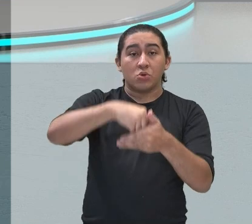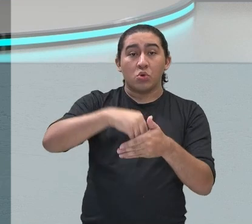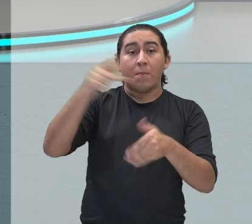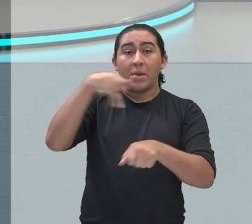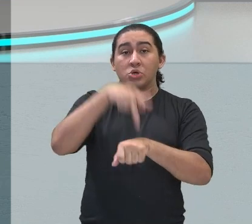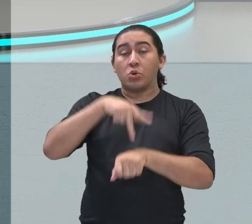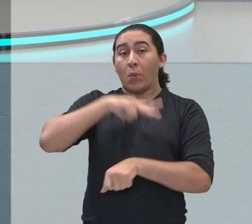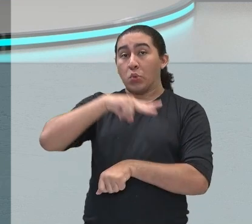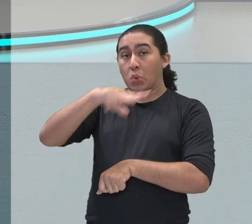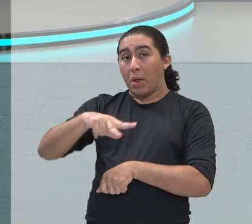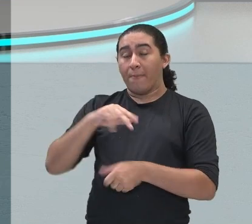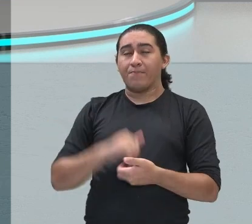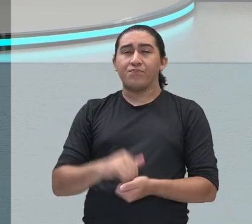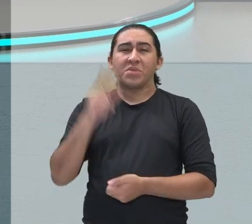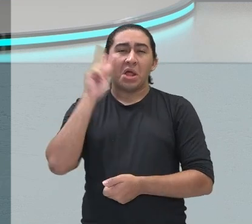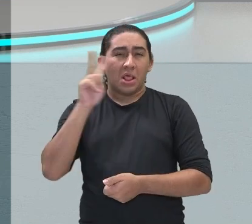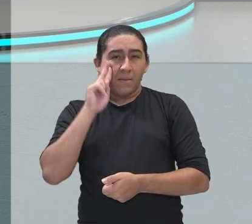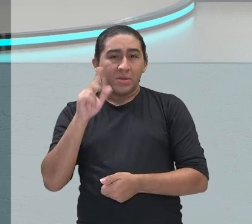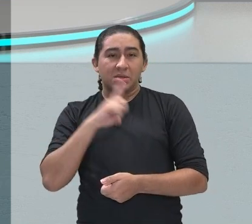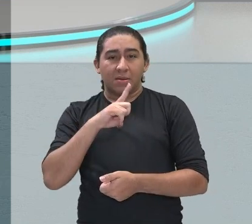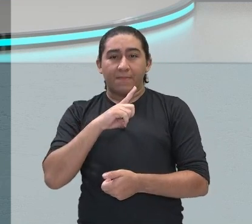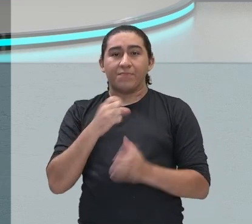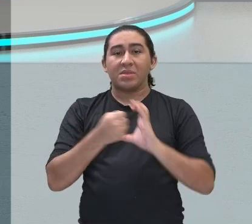o verso